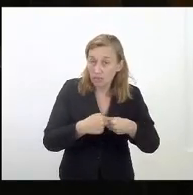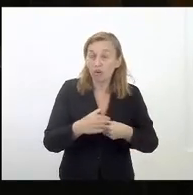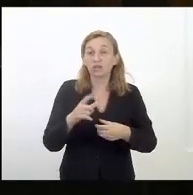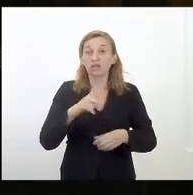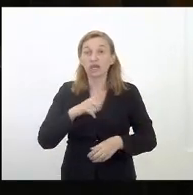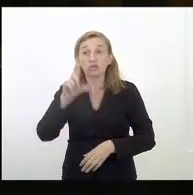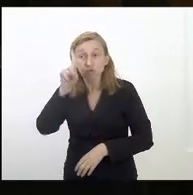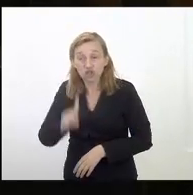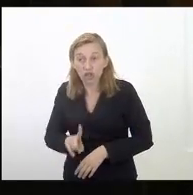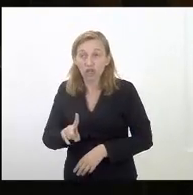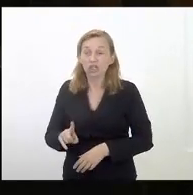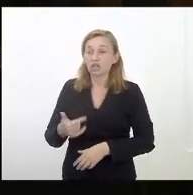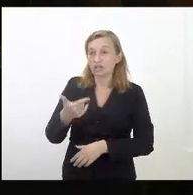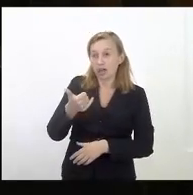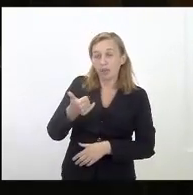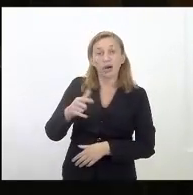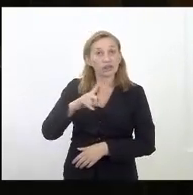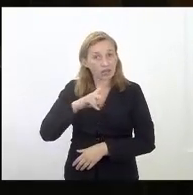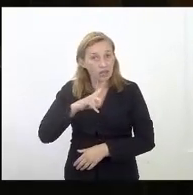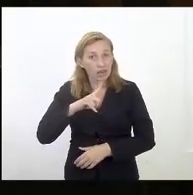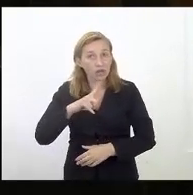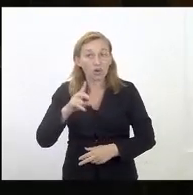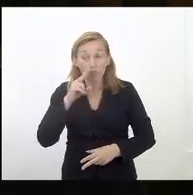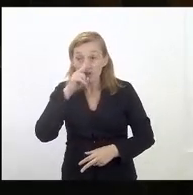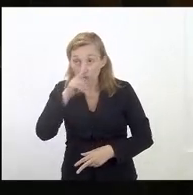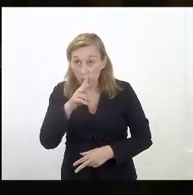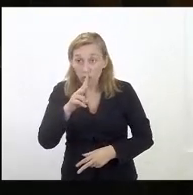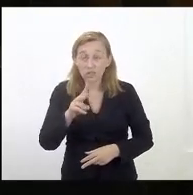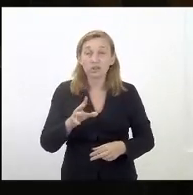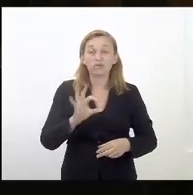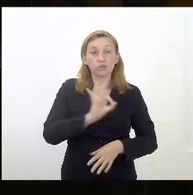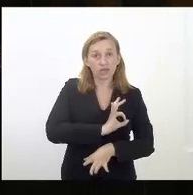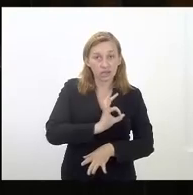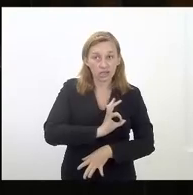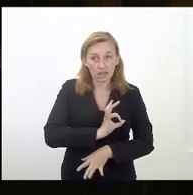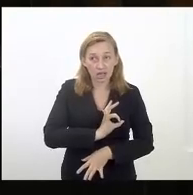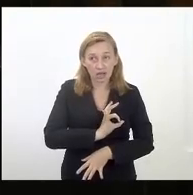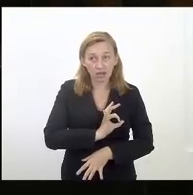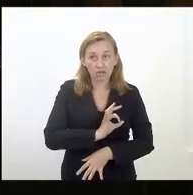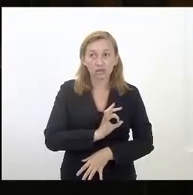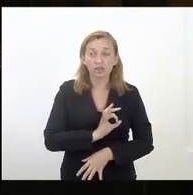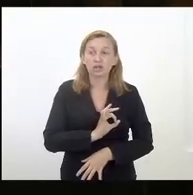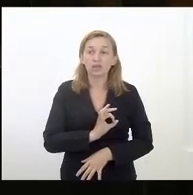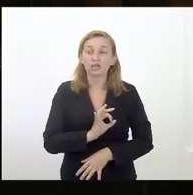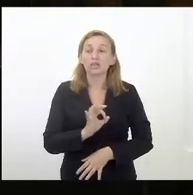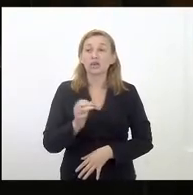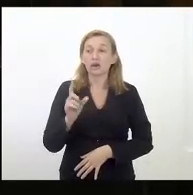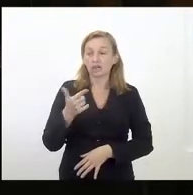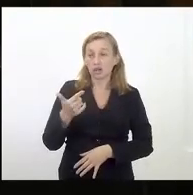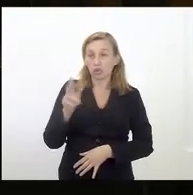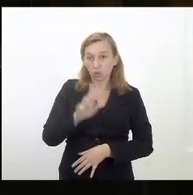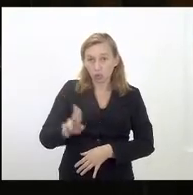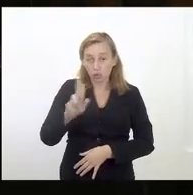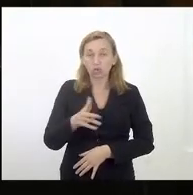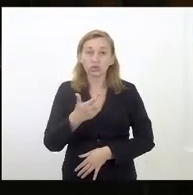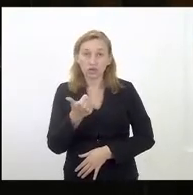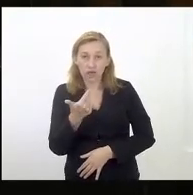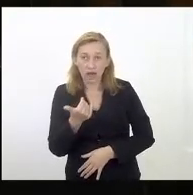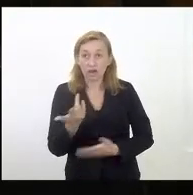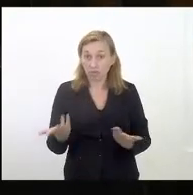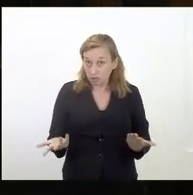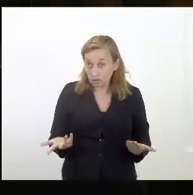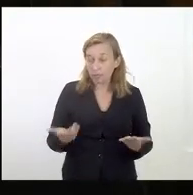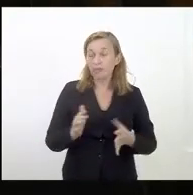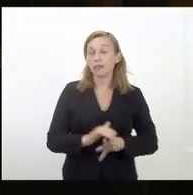armar já que se trata de uma força de poder corretivo uma força policial dotar esses homens de arma então é uma discussão